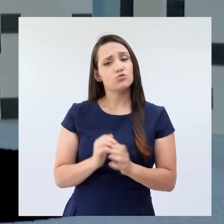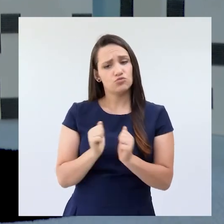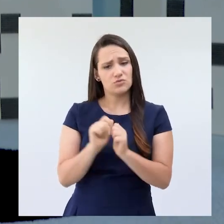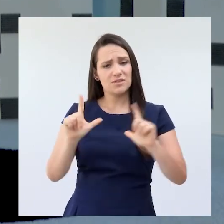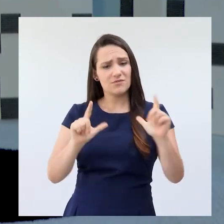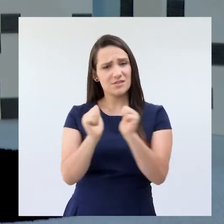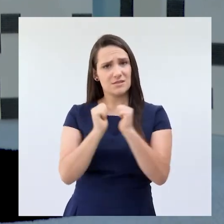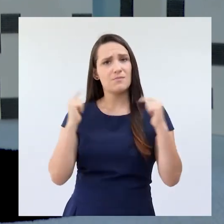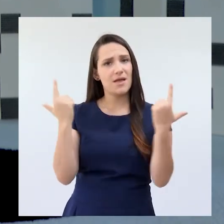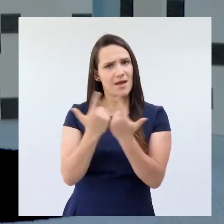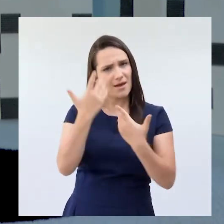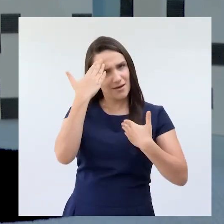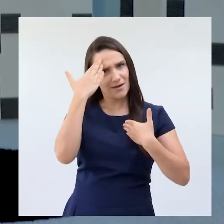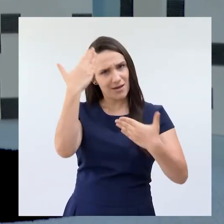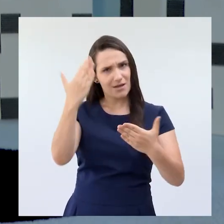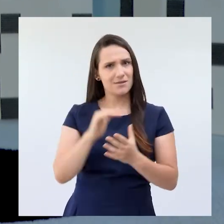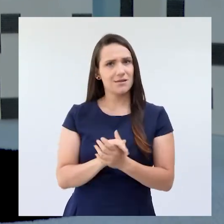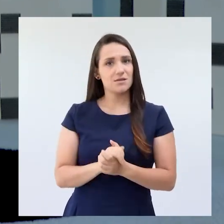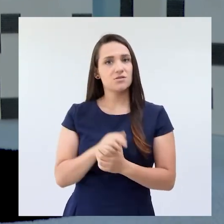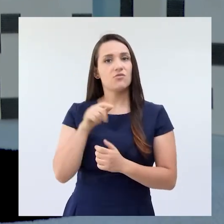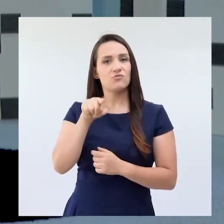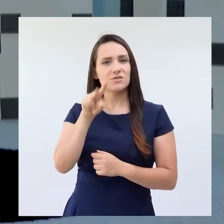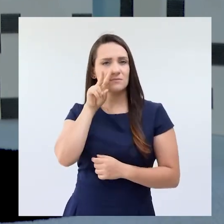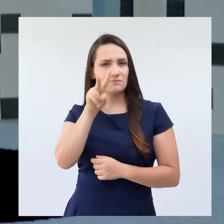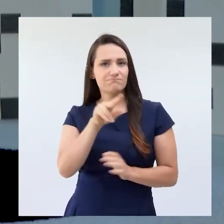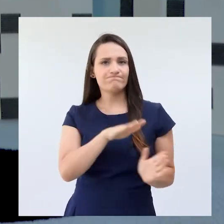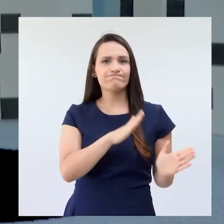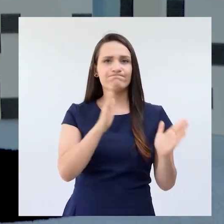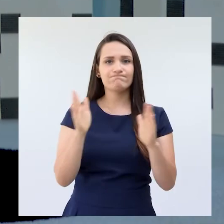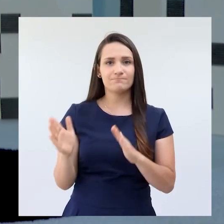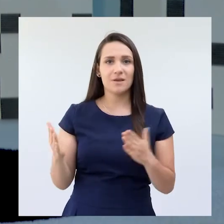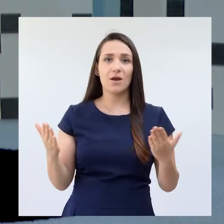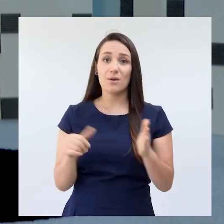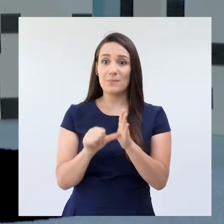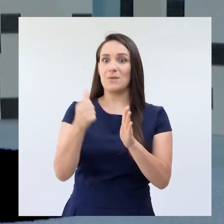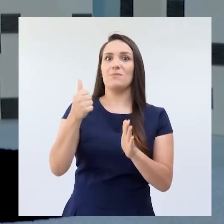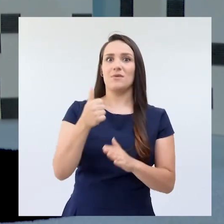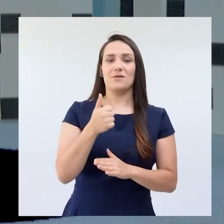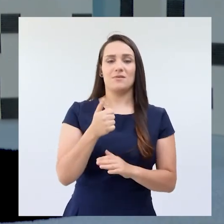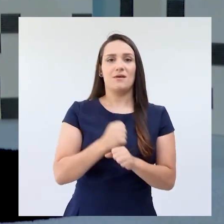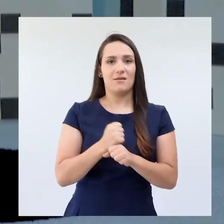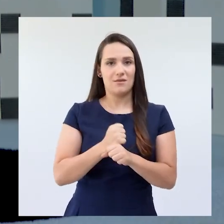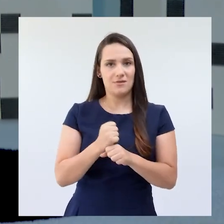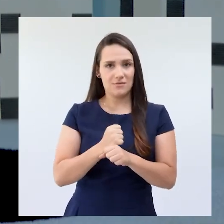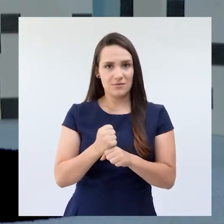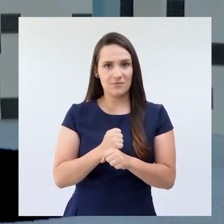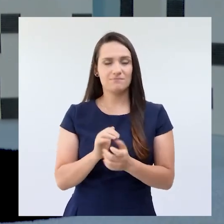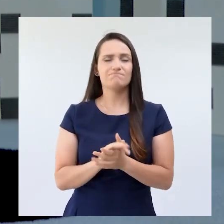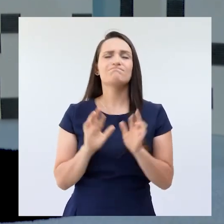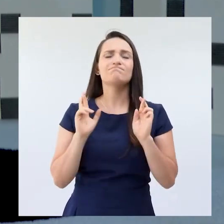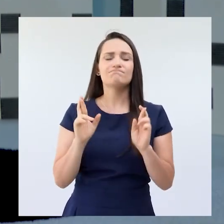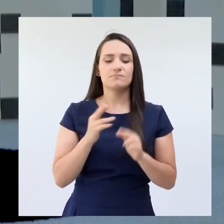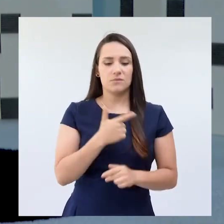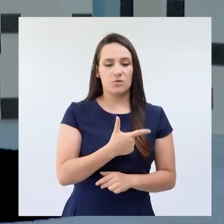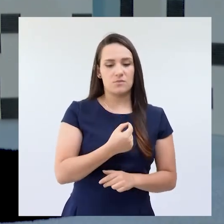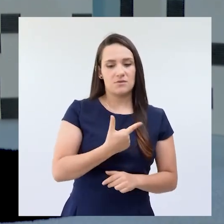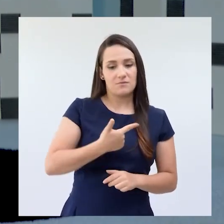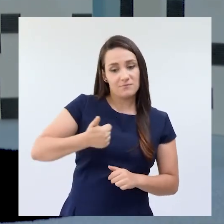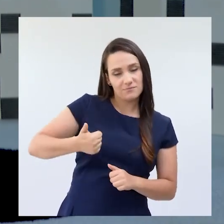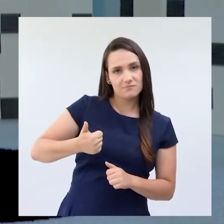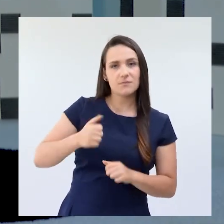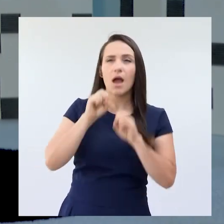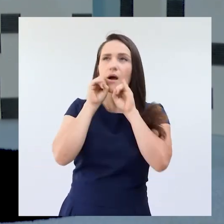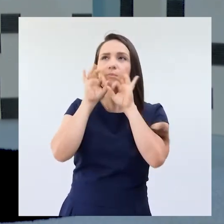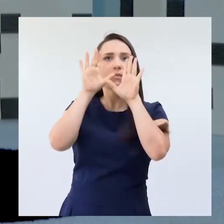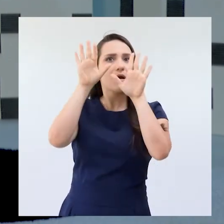nome da TV Assembleia e toda a equipe, agradecemos a sua audiência em nosso primeiro programa do ano. E desejamos que